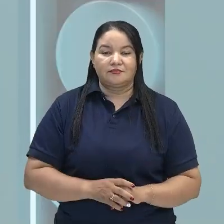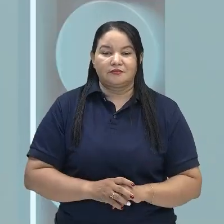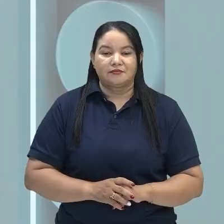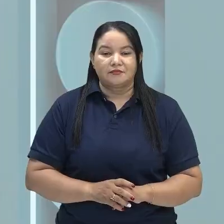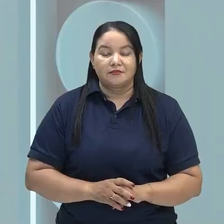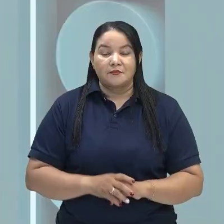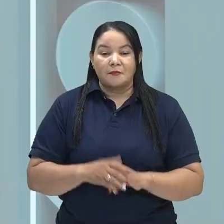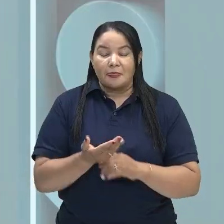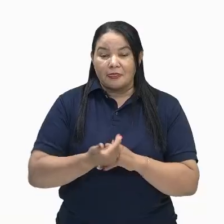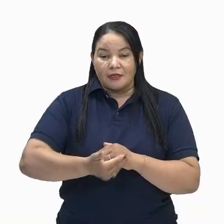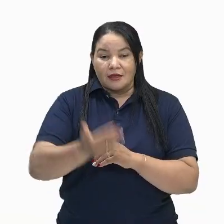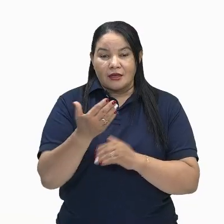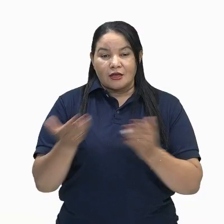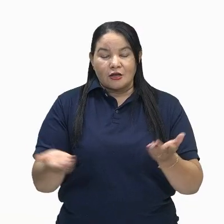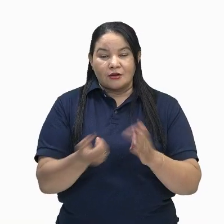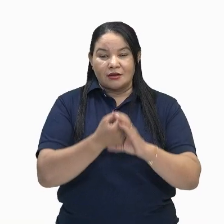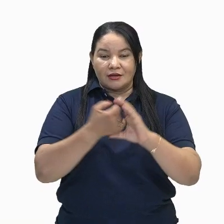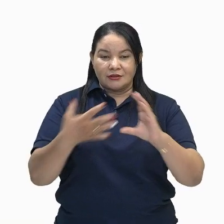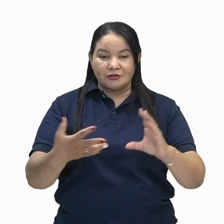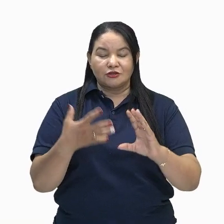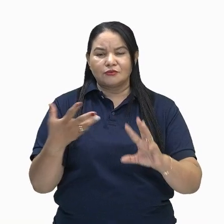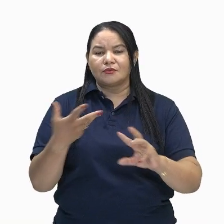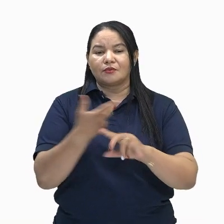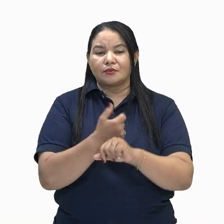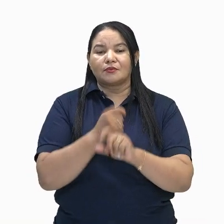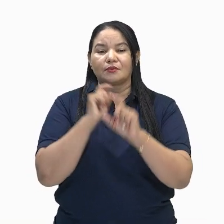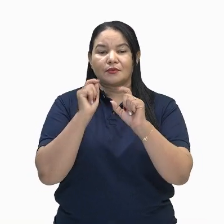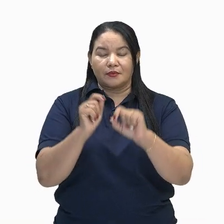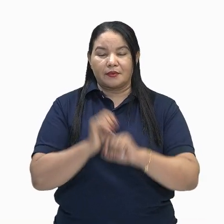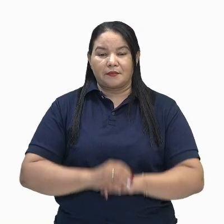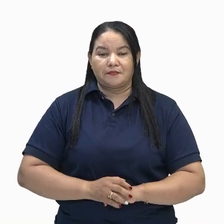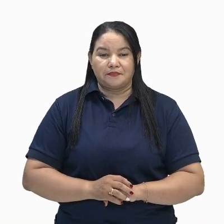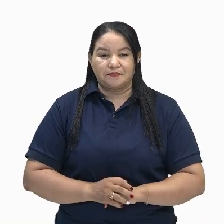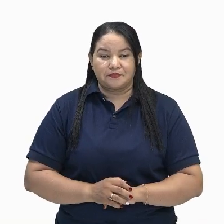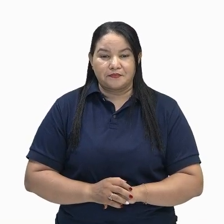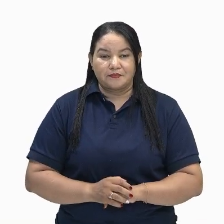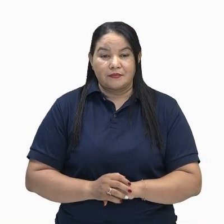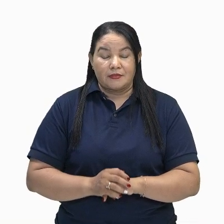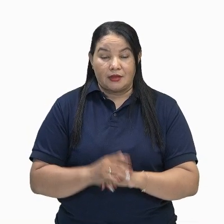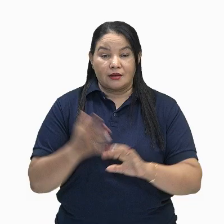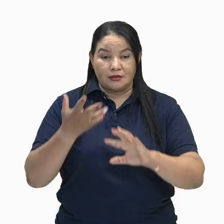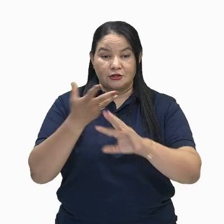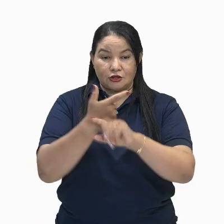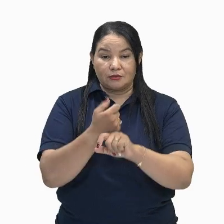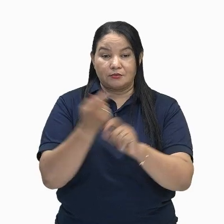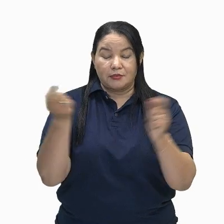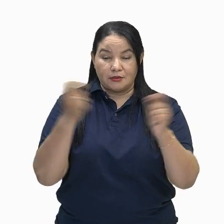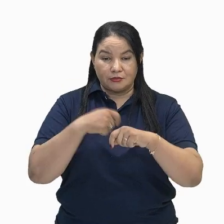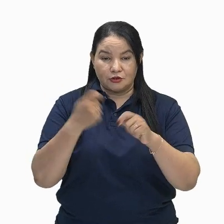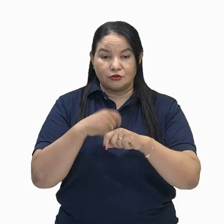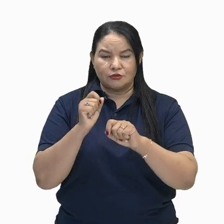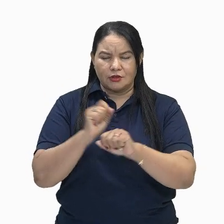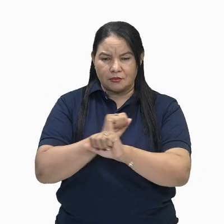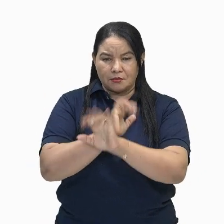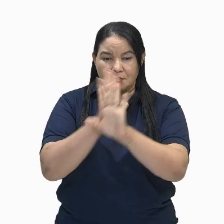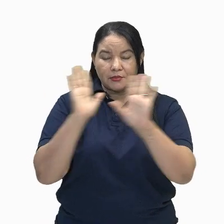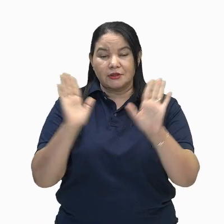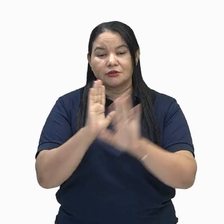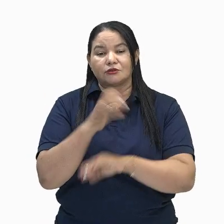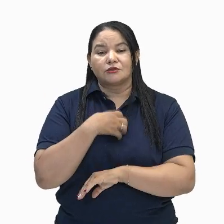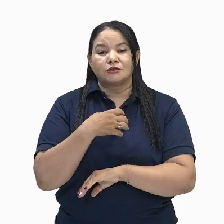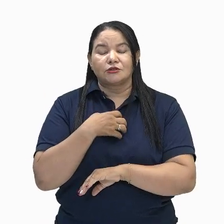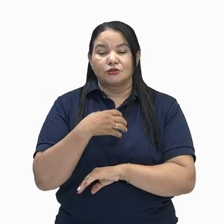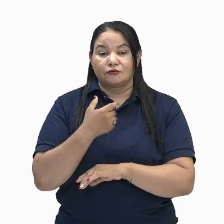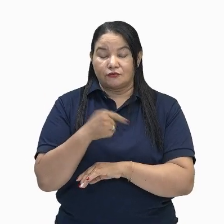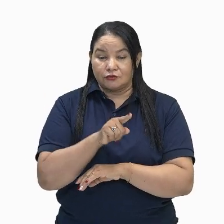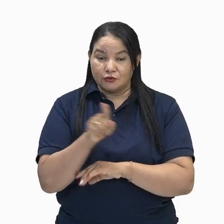Seguindo, vamos a algumas características da intertextualidade. A intertextualidade permite uma ampliação de sentido, ou seja, você